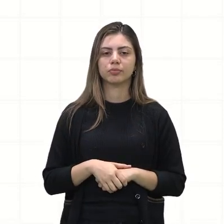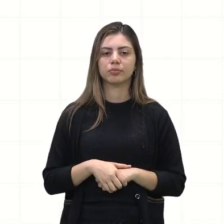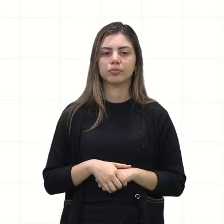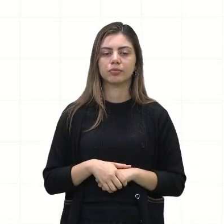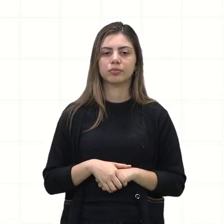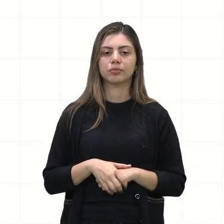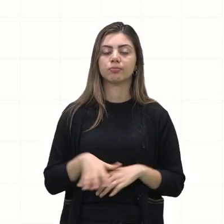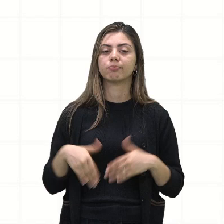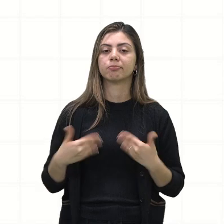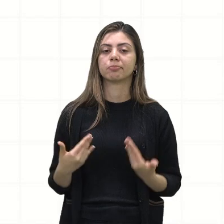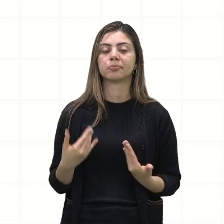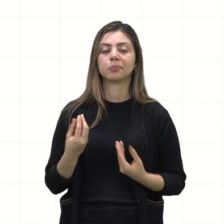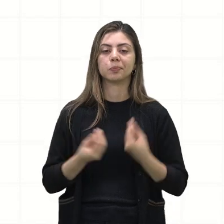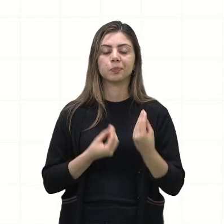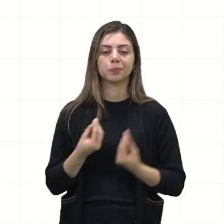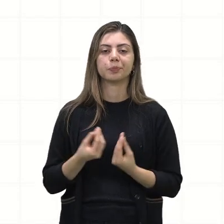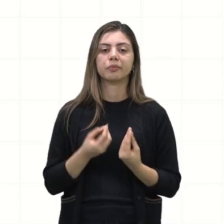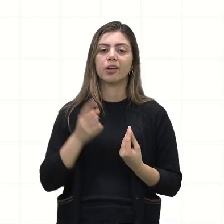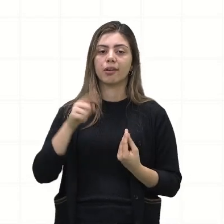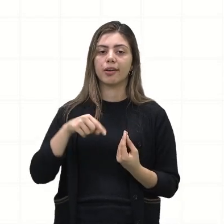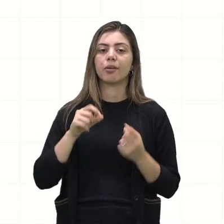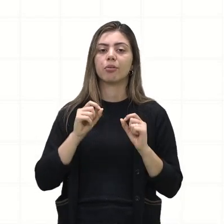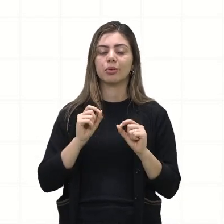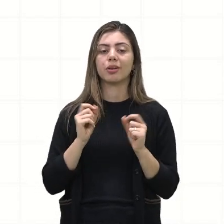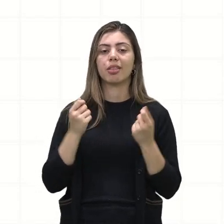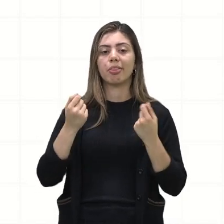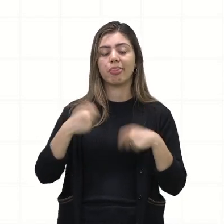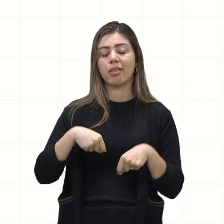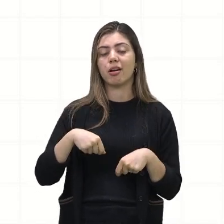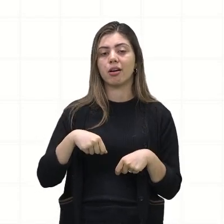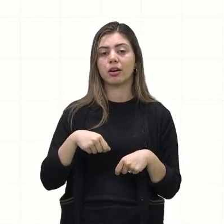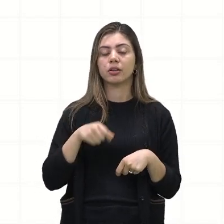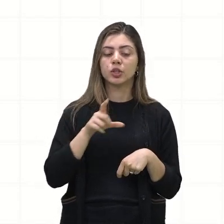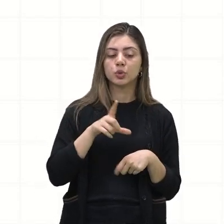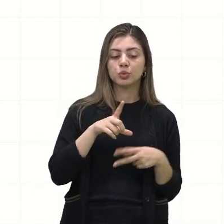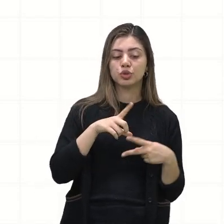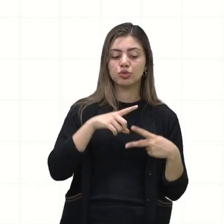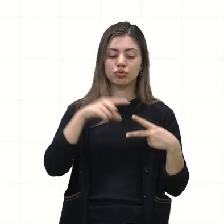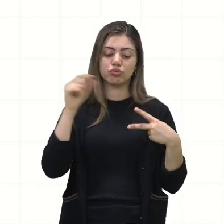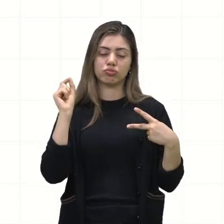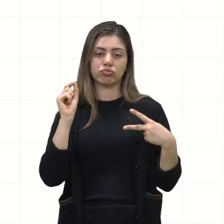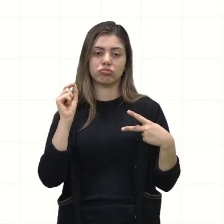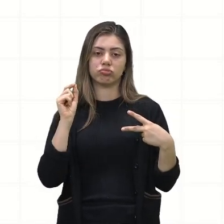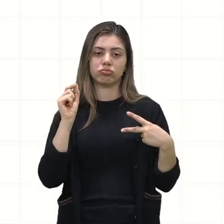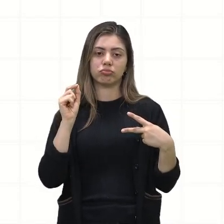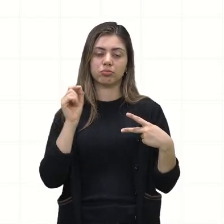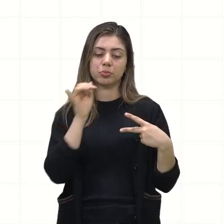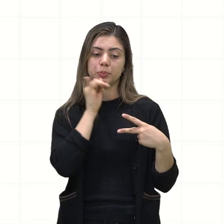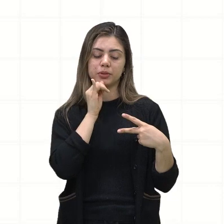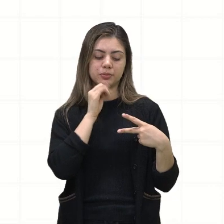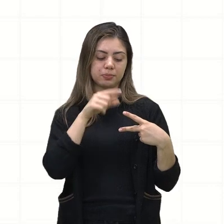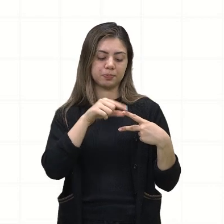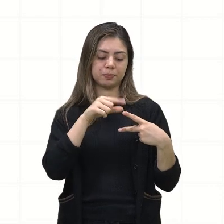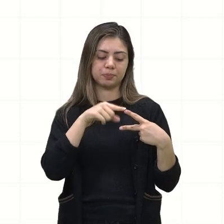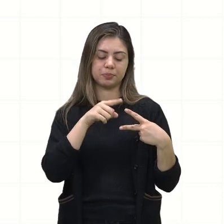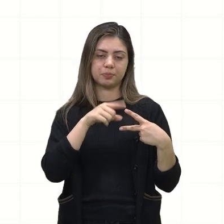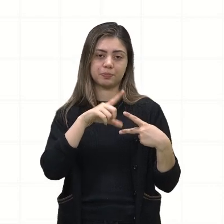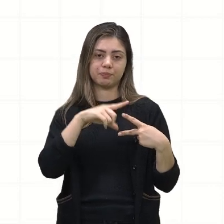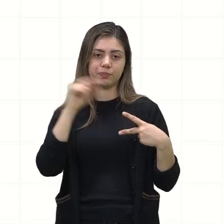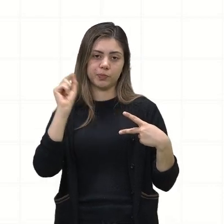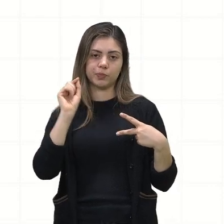O que acontece? São as opções. Né? Escolhendo uma delas, tradicional.